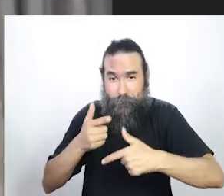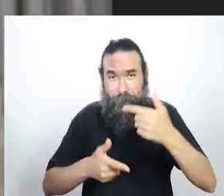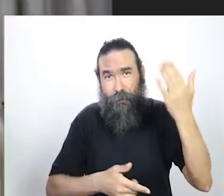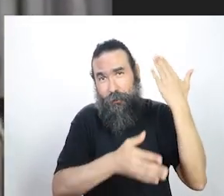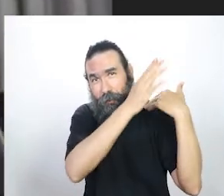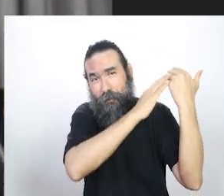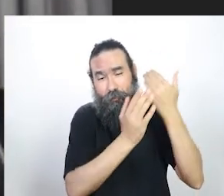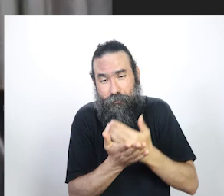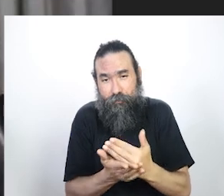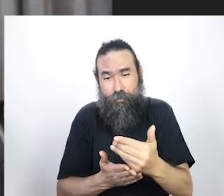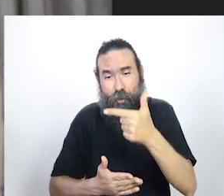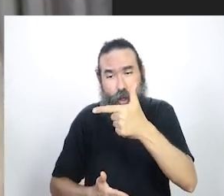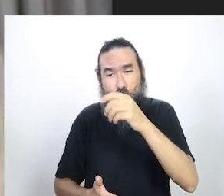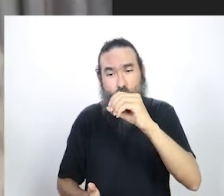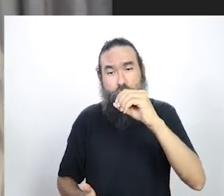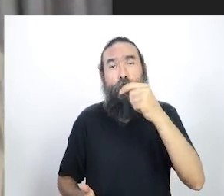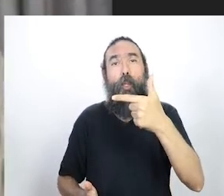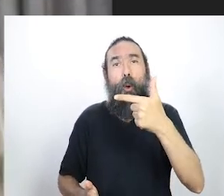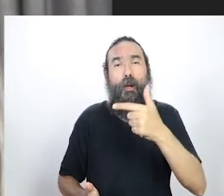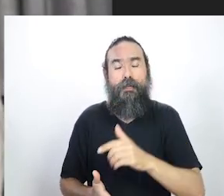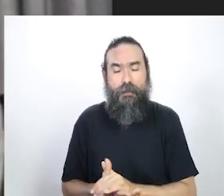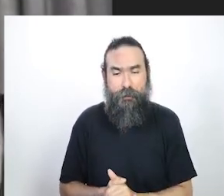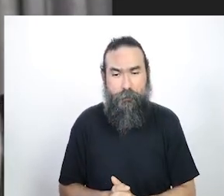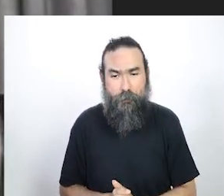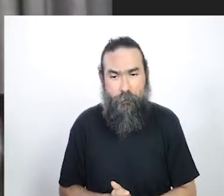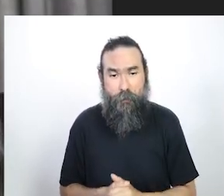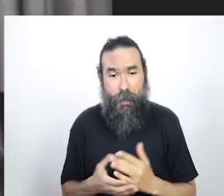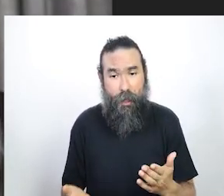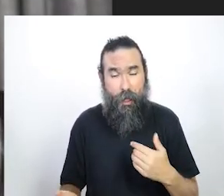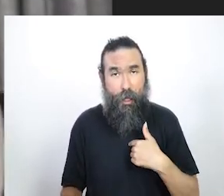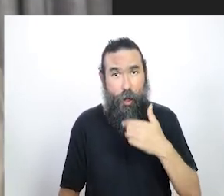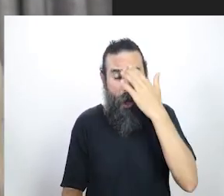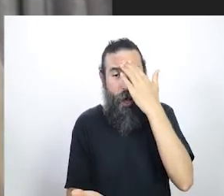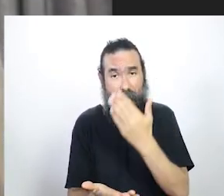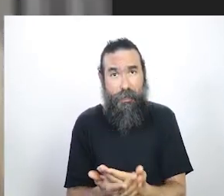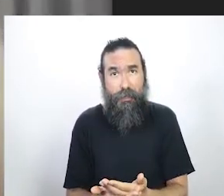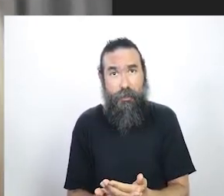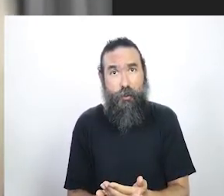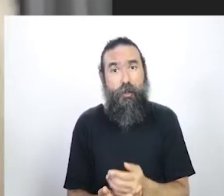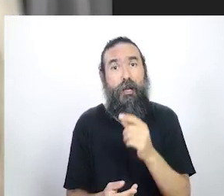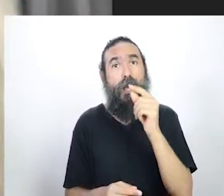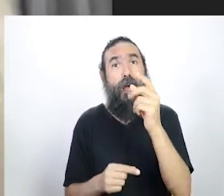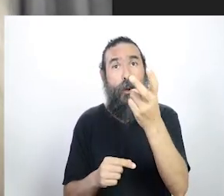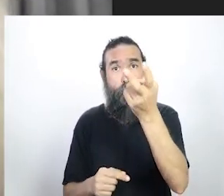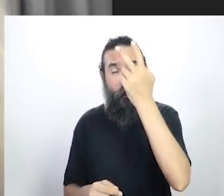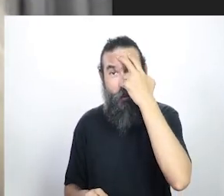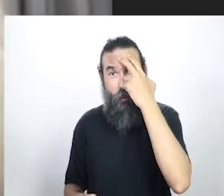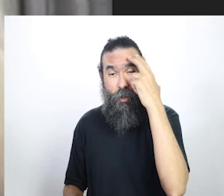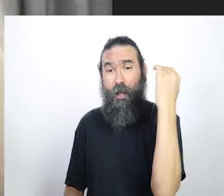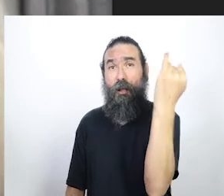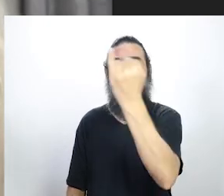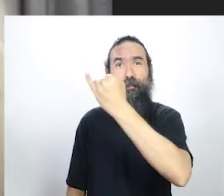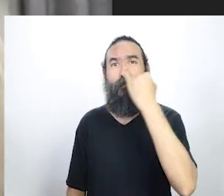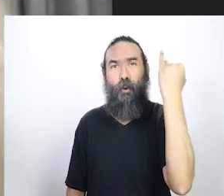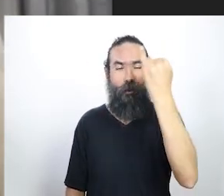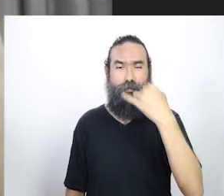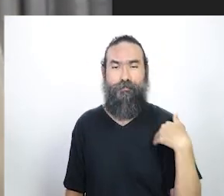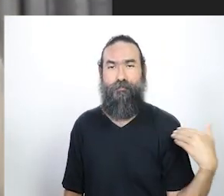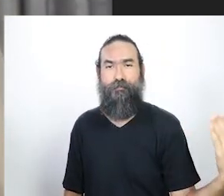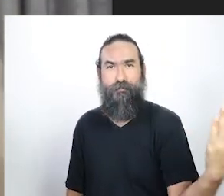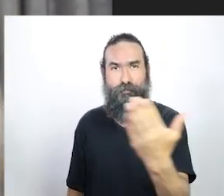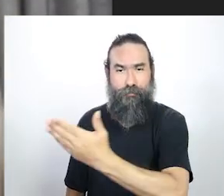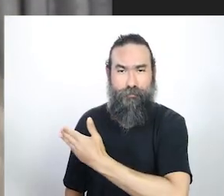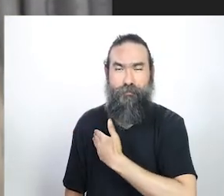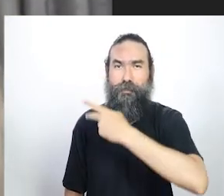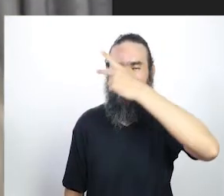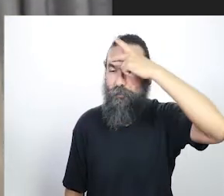né? De 2002 para cá. Então, assim, é dizer que eu acredito na formação cultural como parte integrante